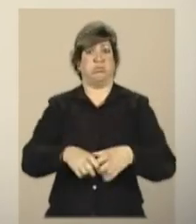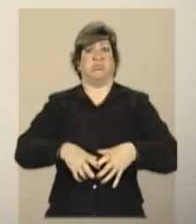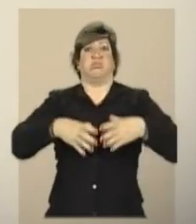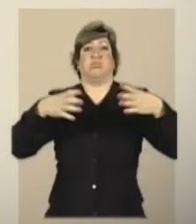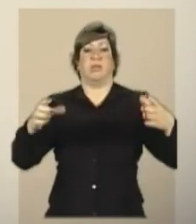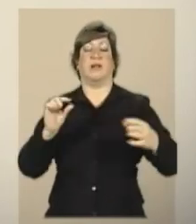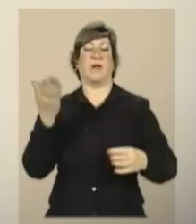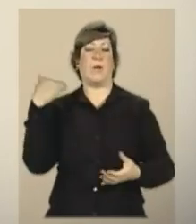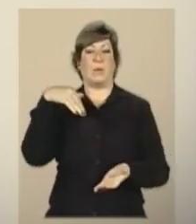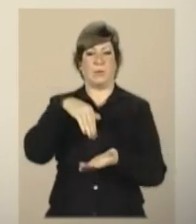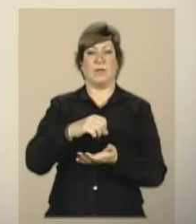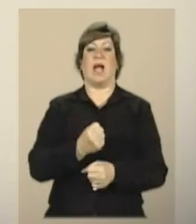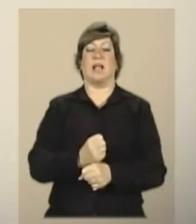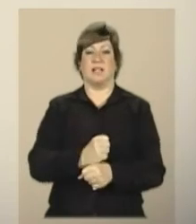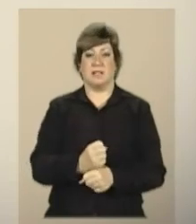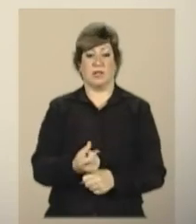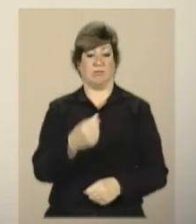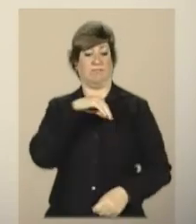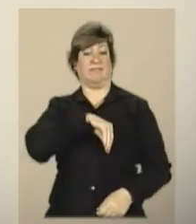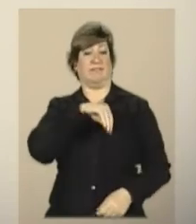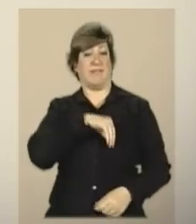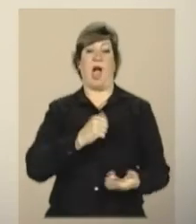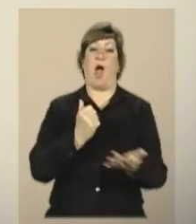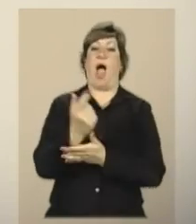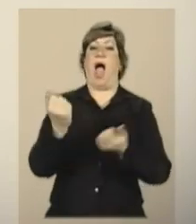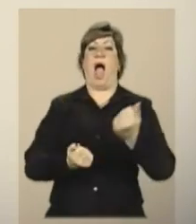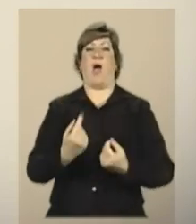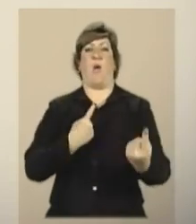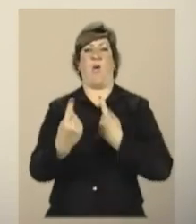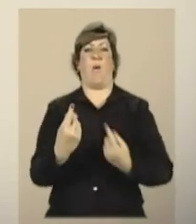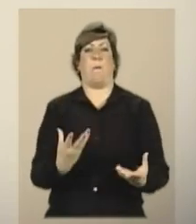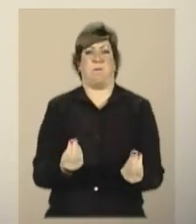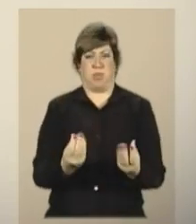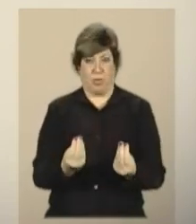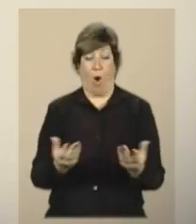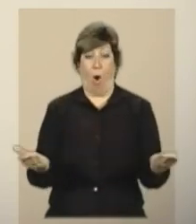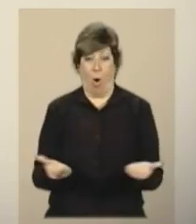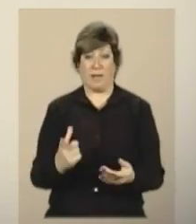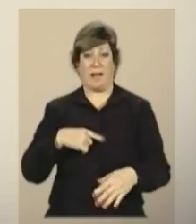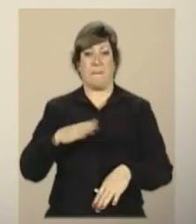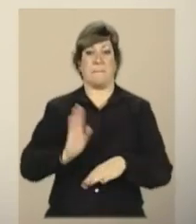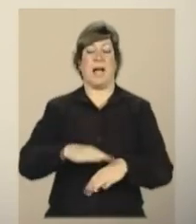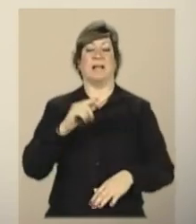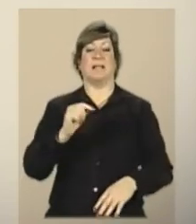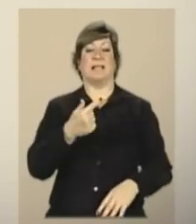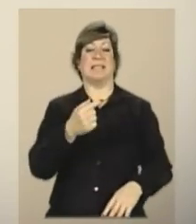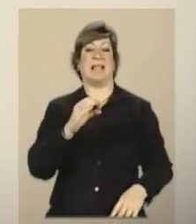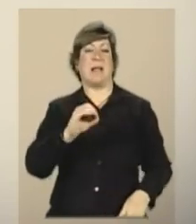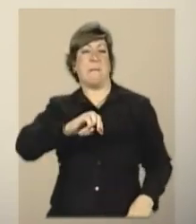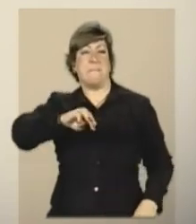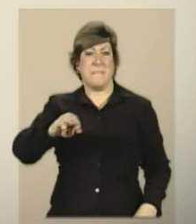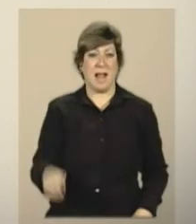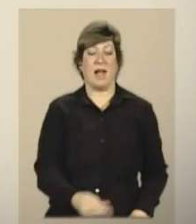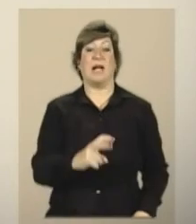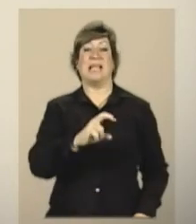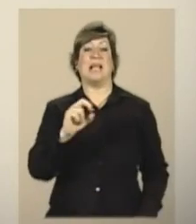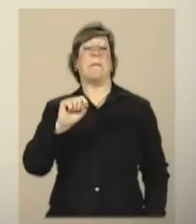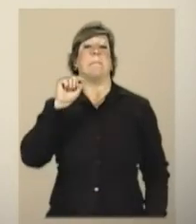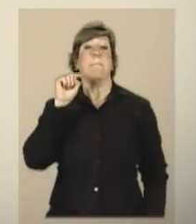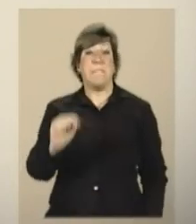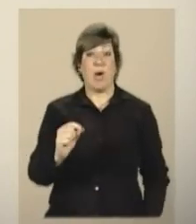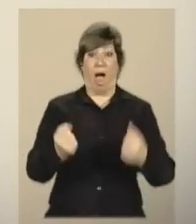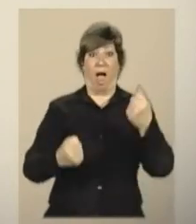últimos anos com o crescimento da renda das pessoas nós já temos hoje mas 70 milhões e quinhentos